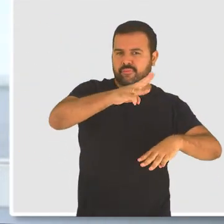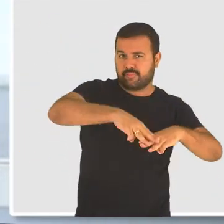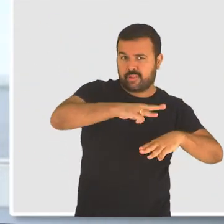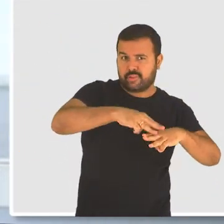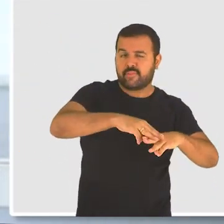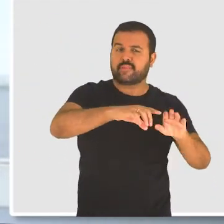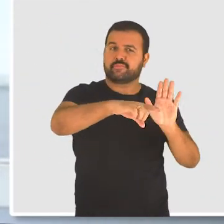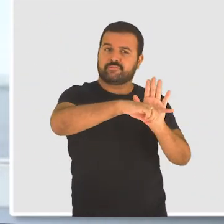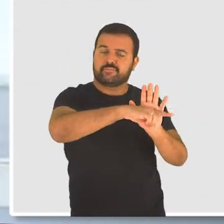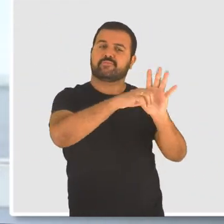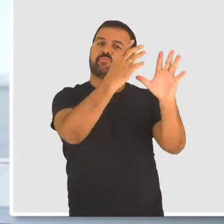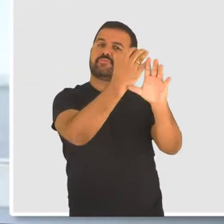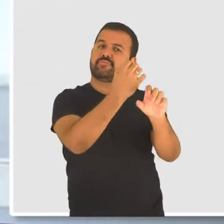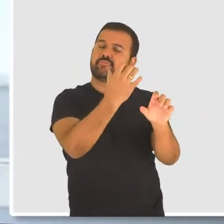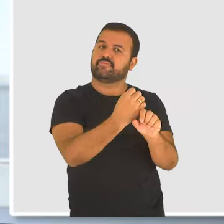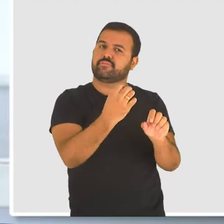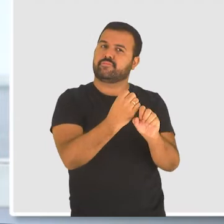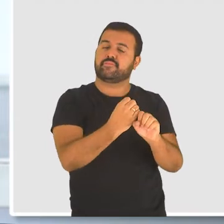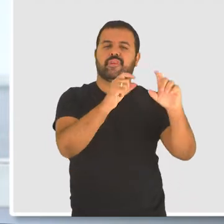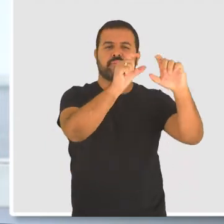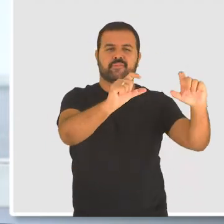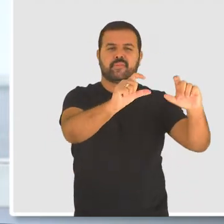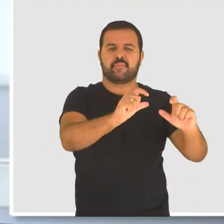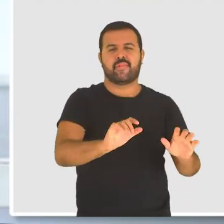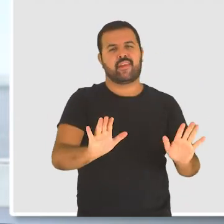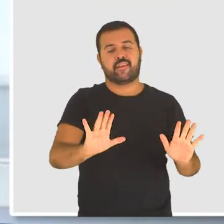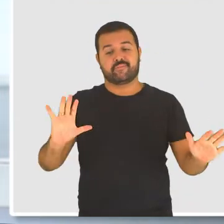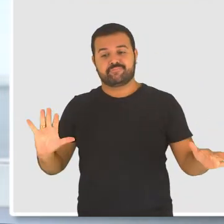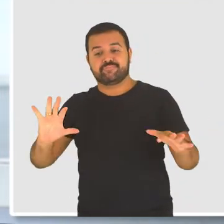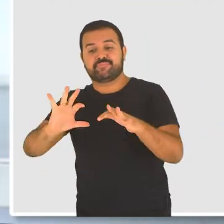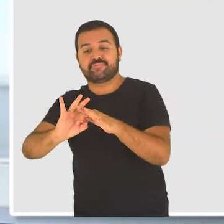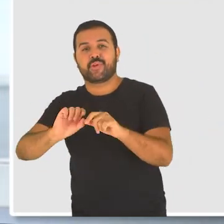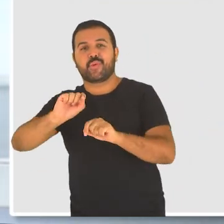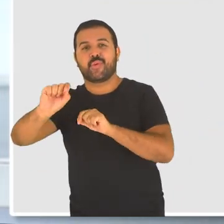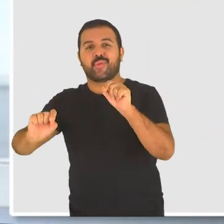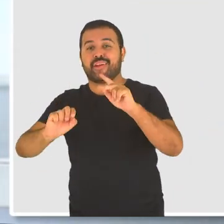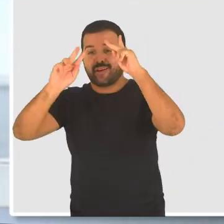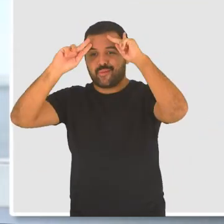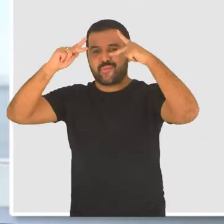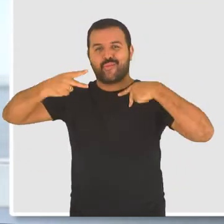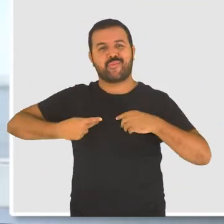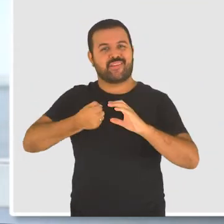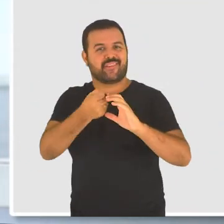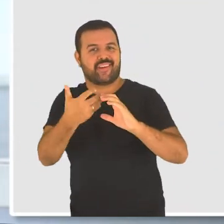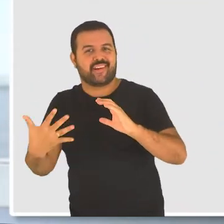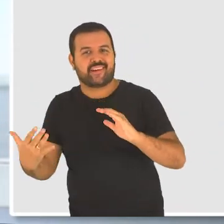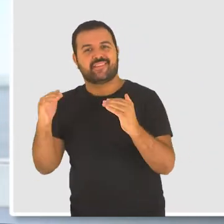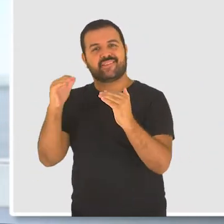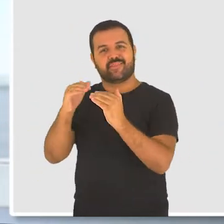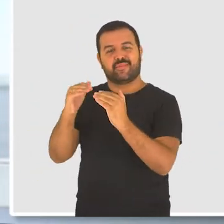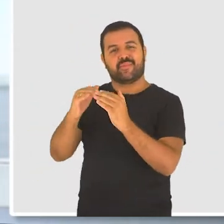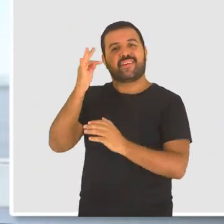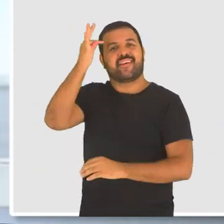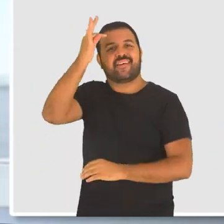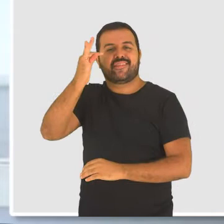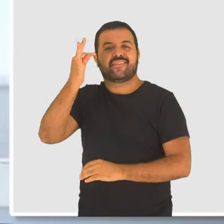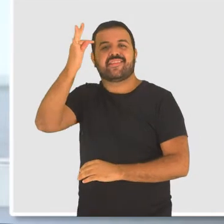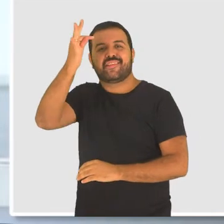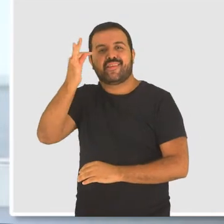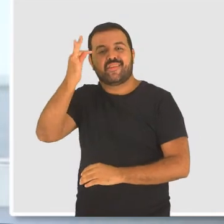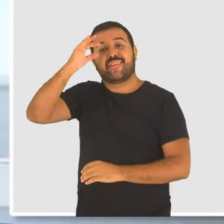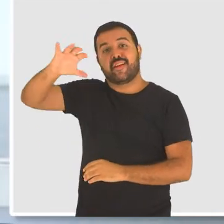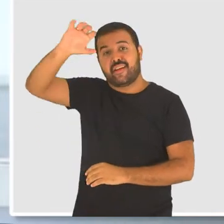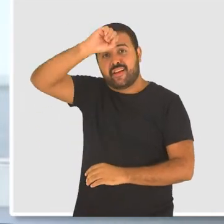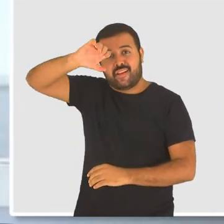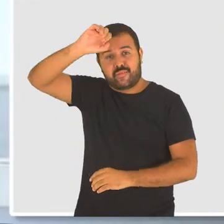não somente com aspectos matemáticos, mas com aspectos humanos, com o que dizem